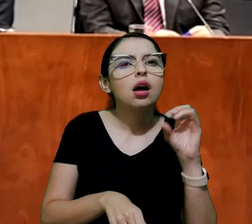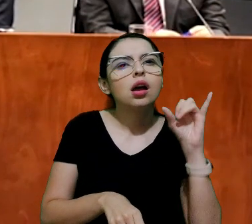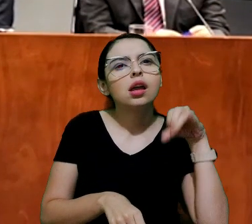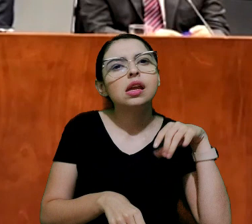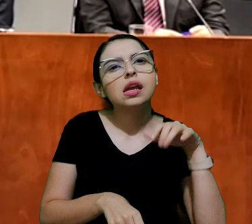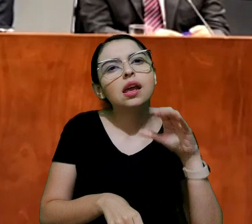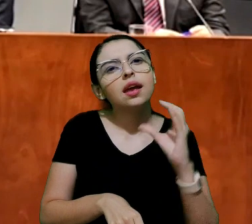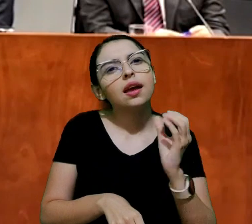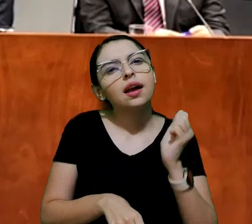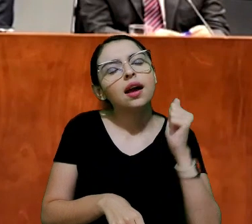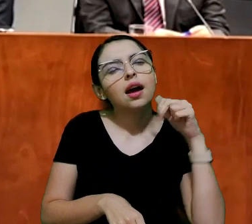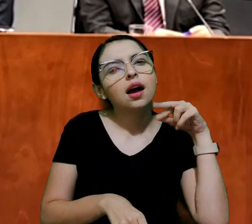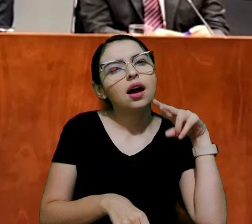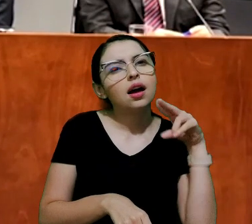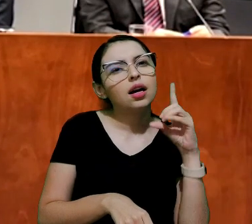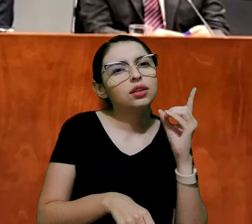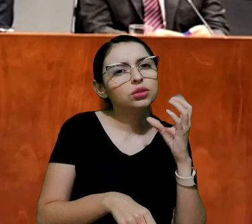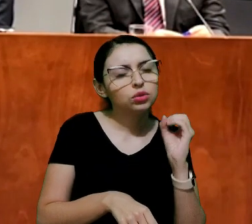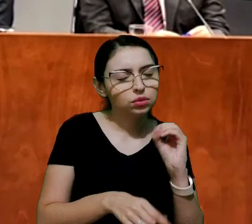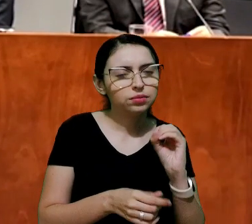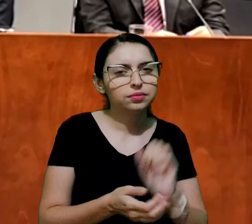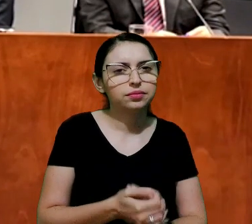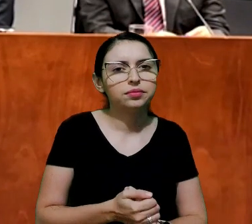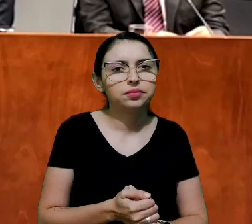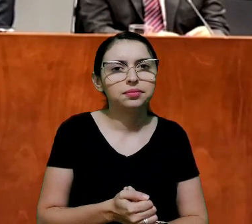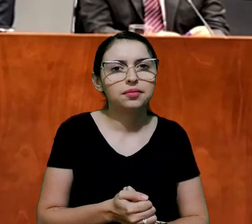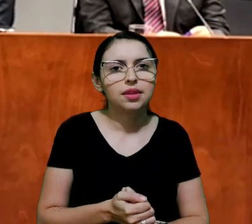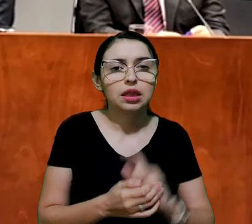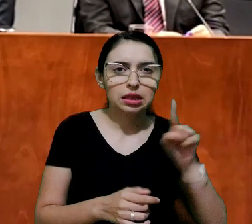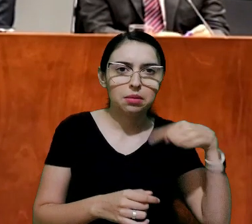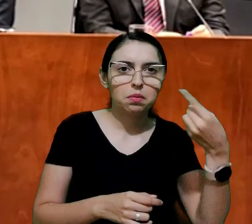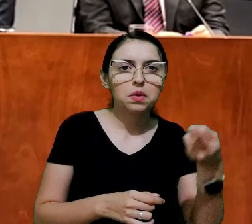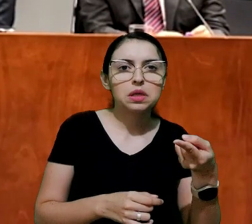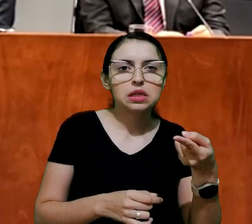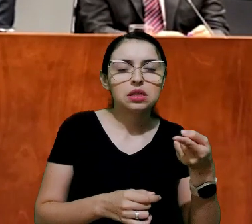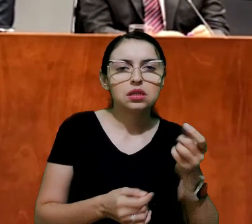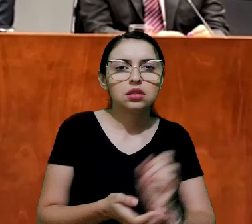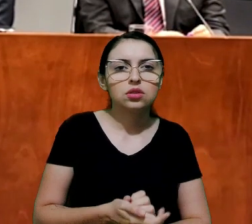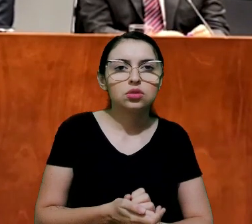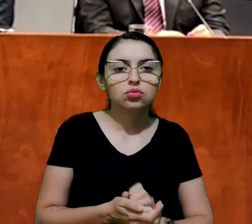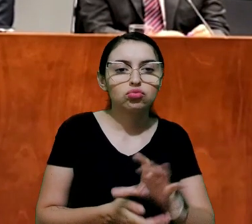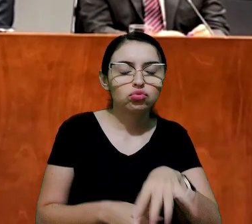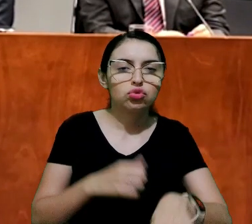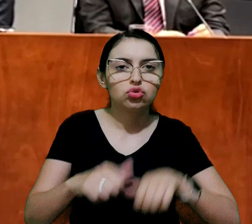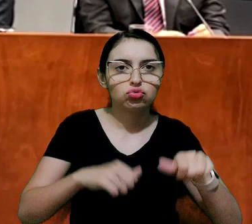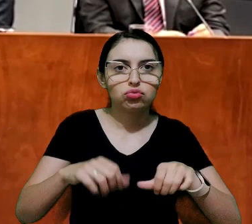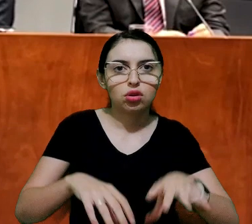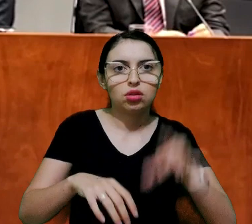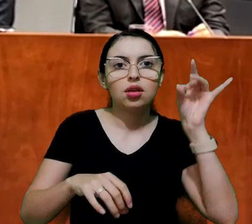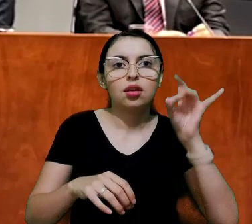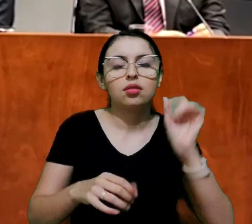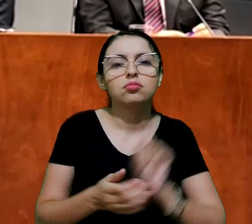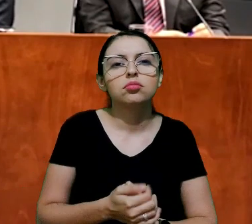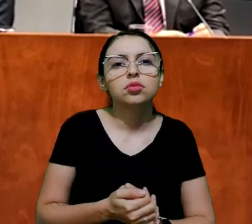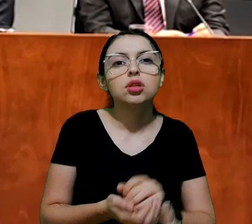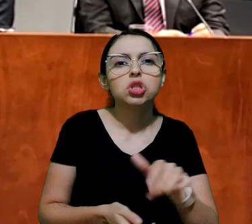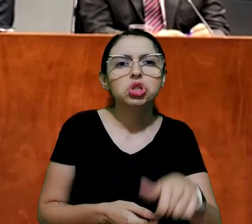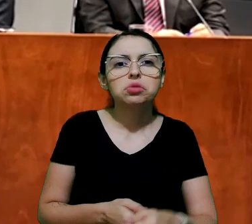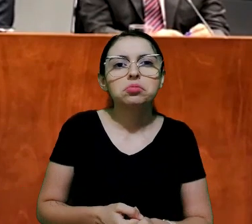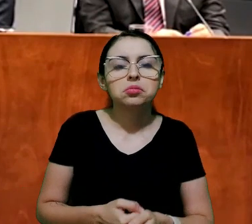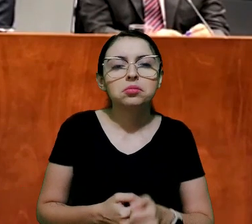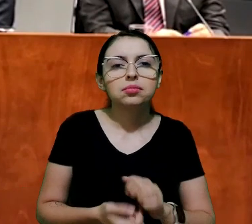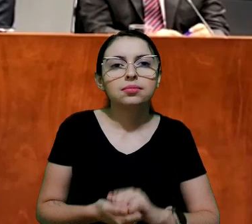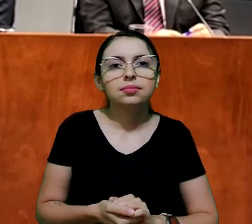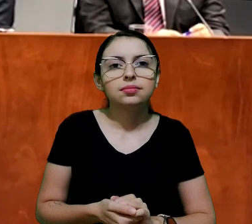surgiu uma outra questão do Ricardo Nascimento. Aí depois do Ricardo Nascimento, então a gente faz